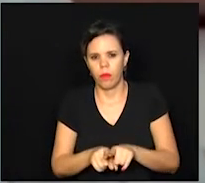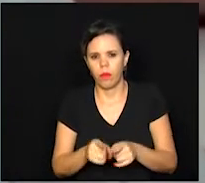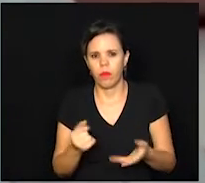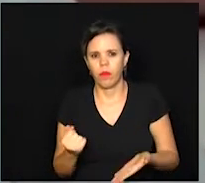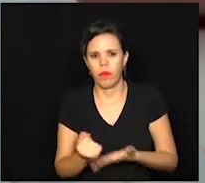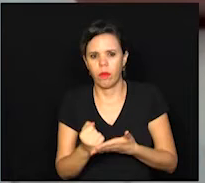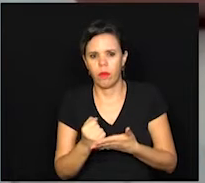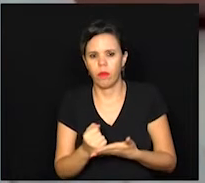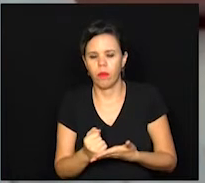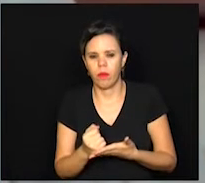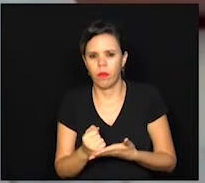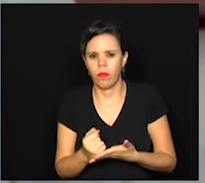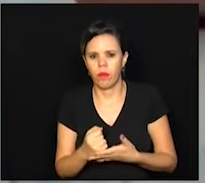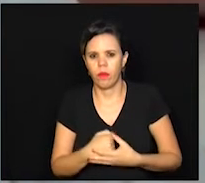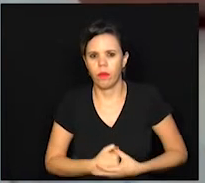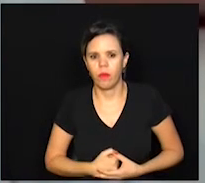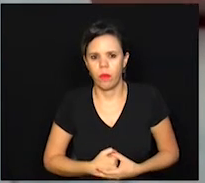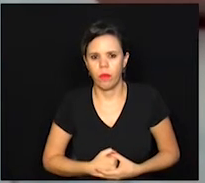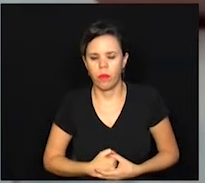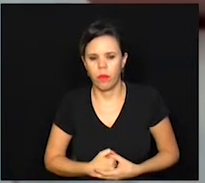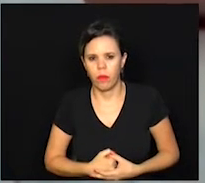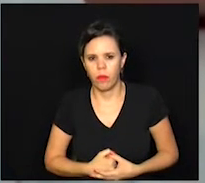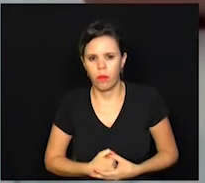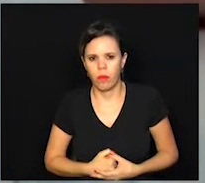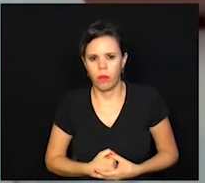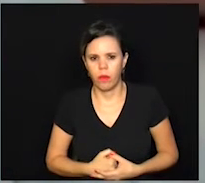contribuição e foi